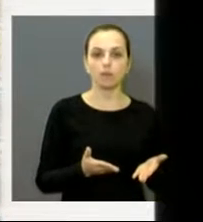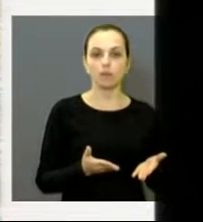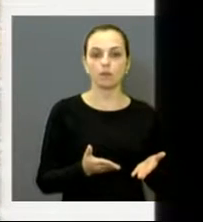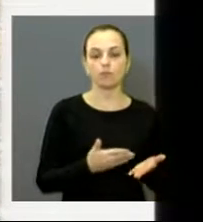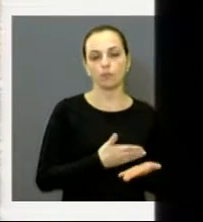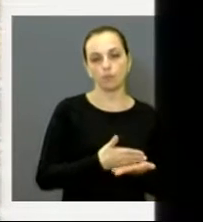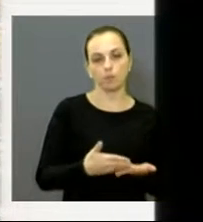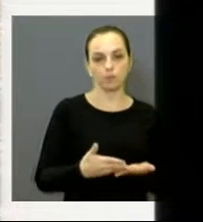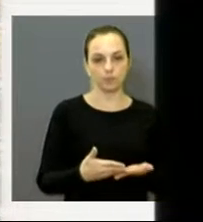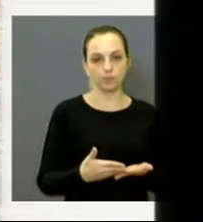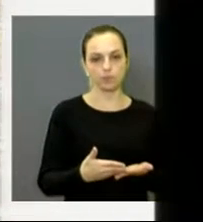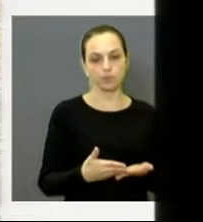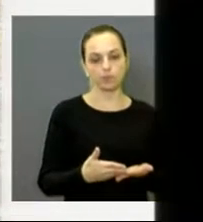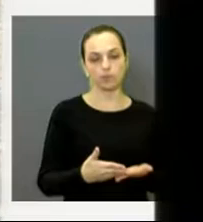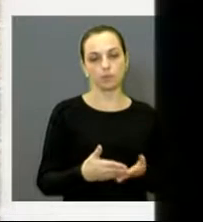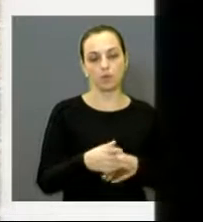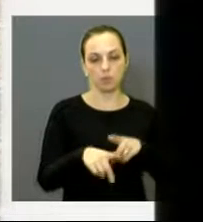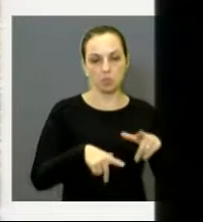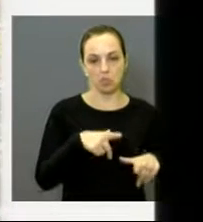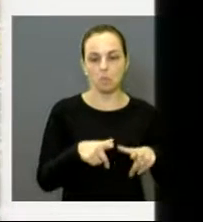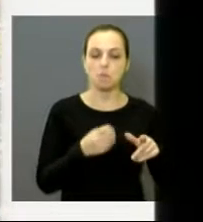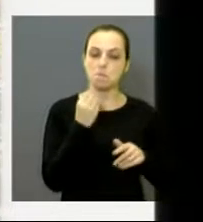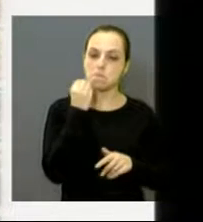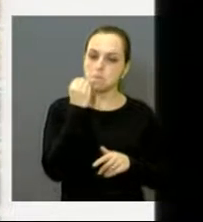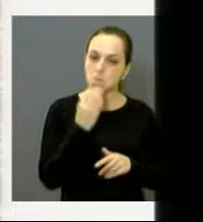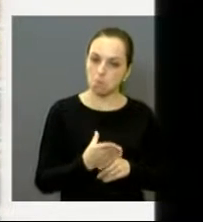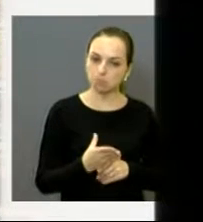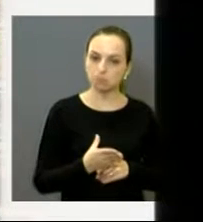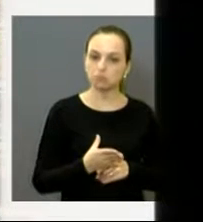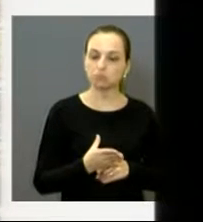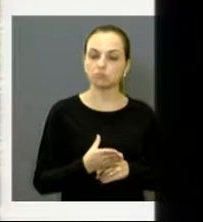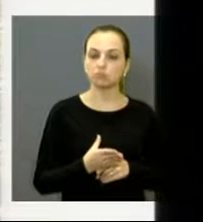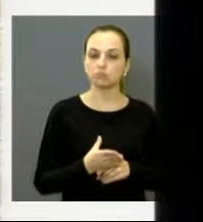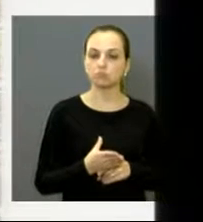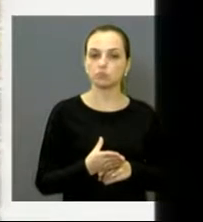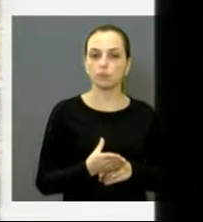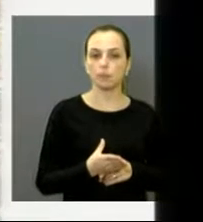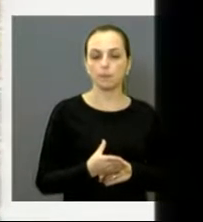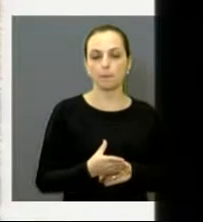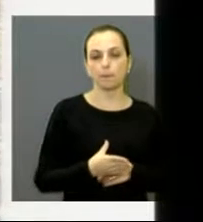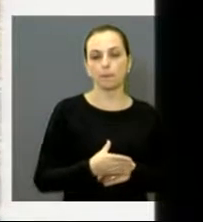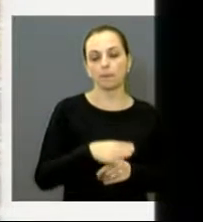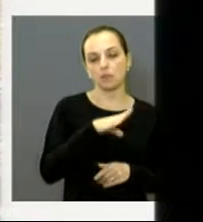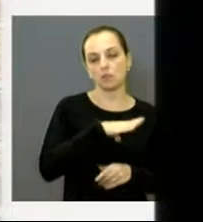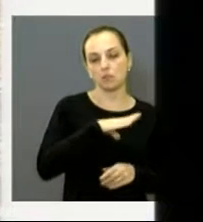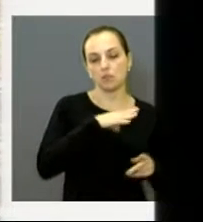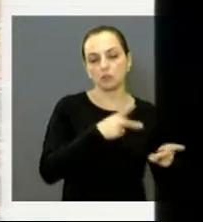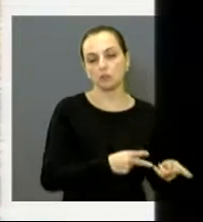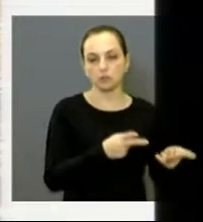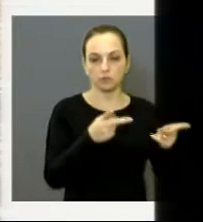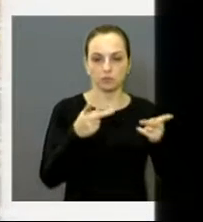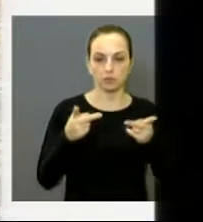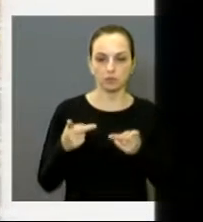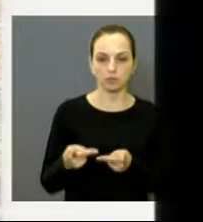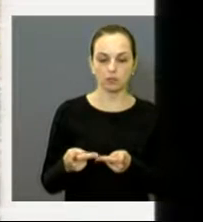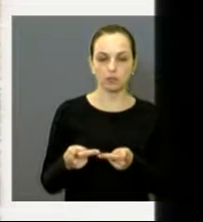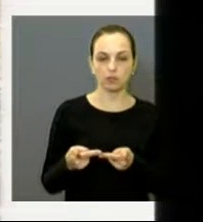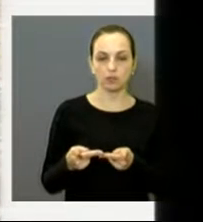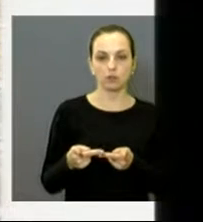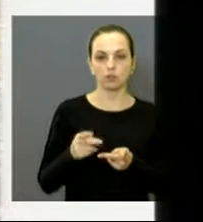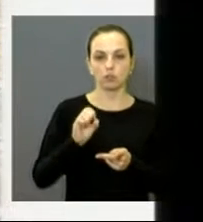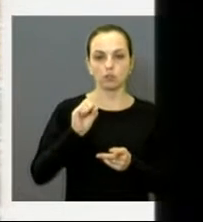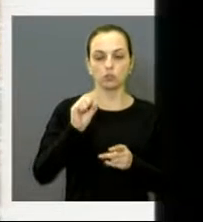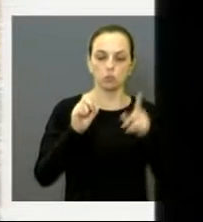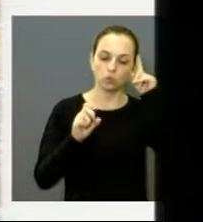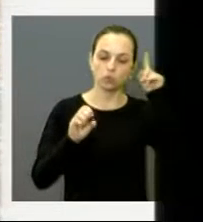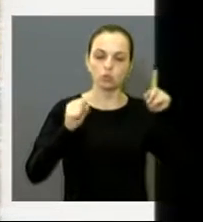lá, um trabalho excepcional. Então, cidade toda convidada aí de 8 até o